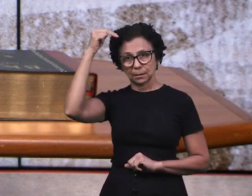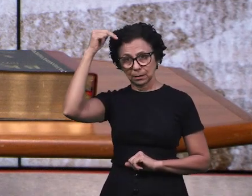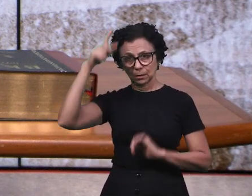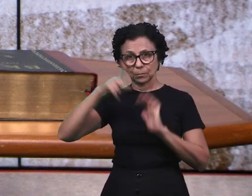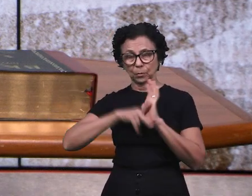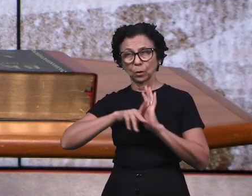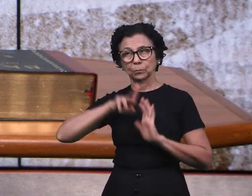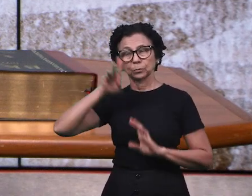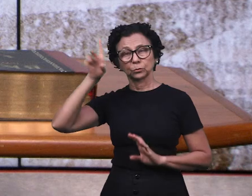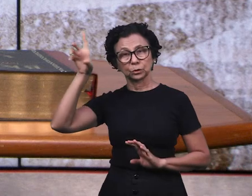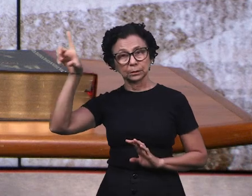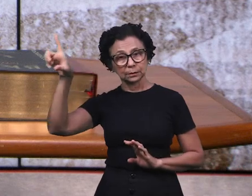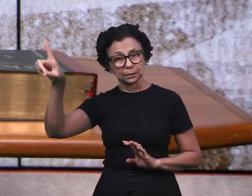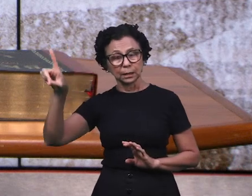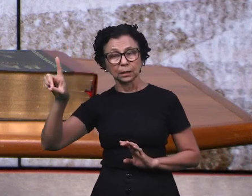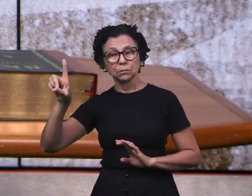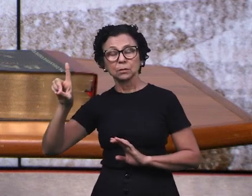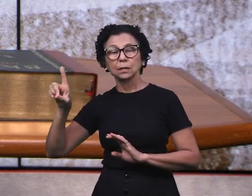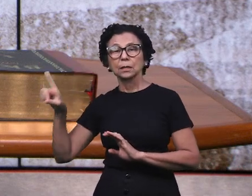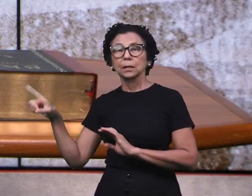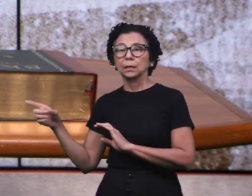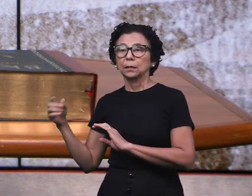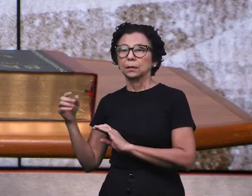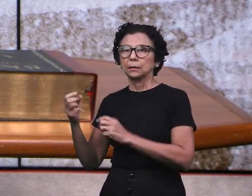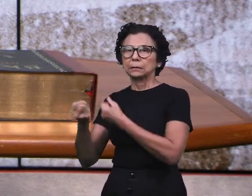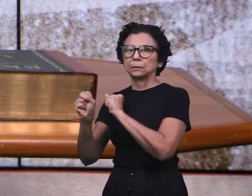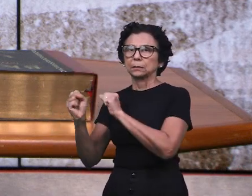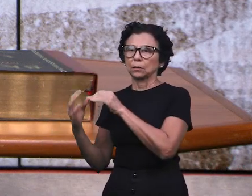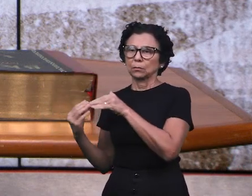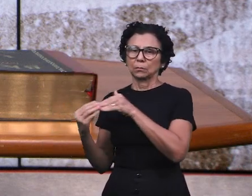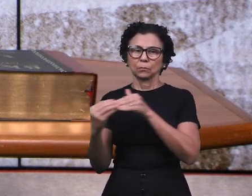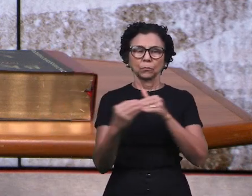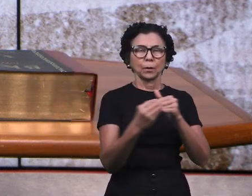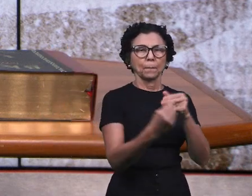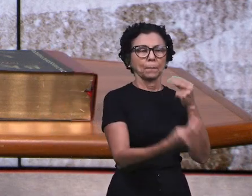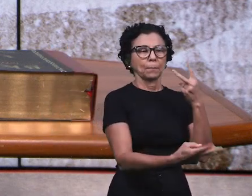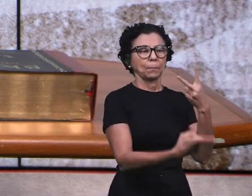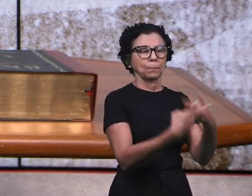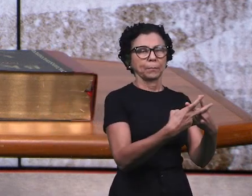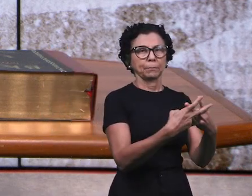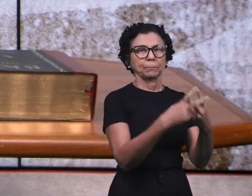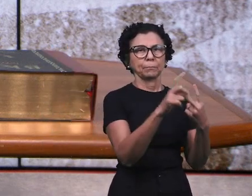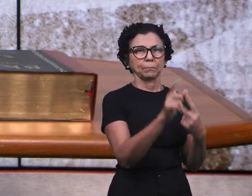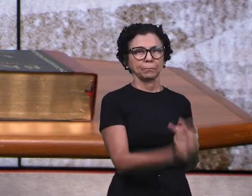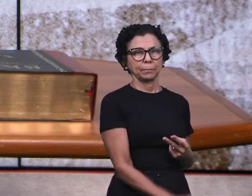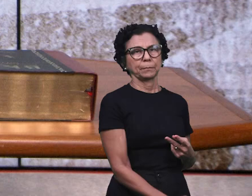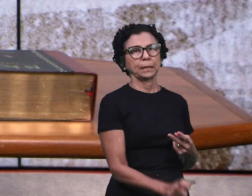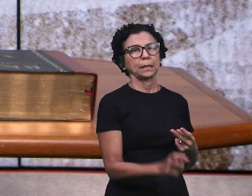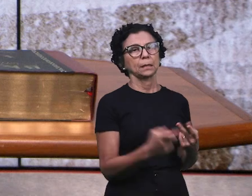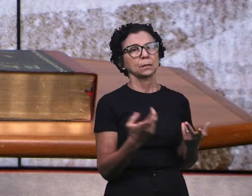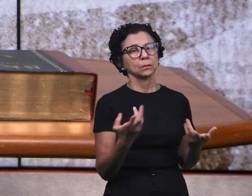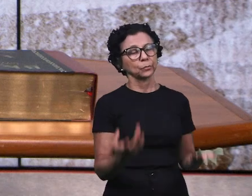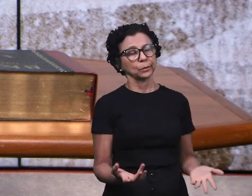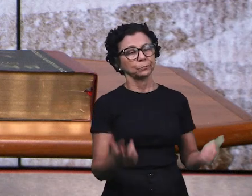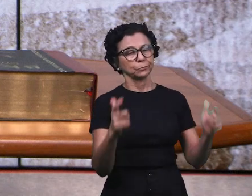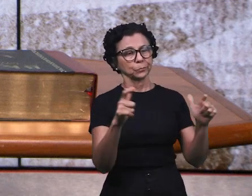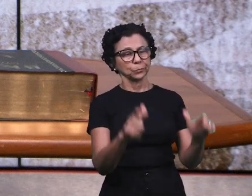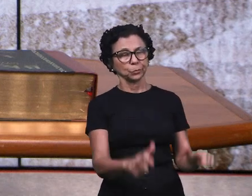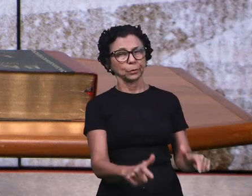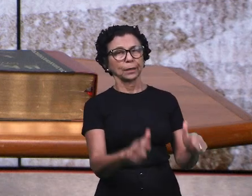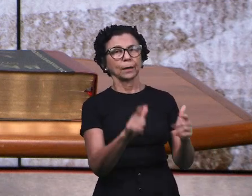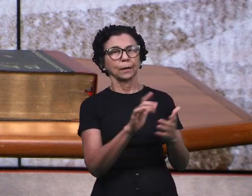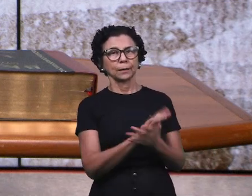da sua vida, como nós acabamos de ler aqui, Sansão foi levado a um lugar onde estava